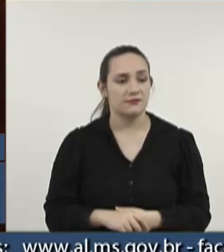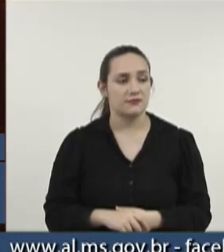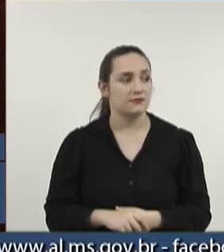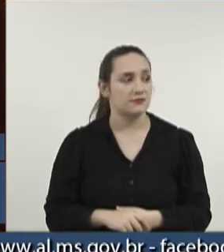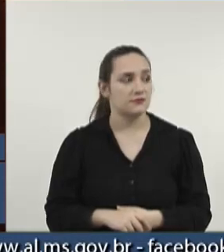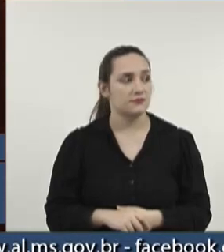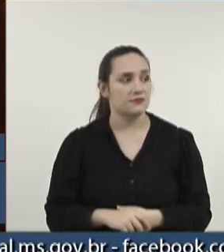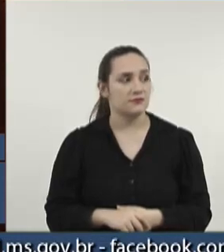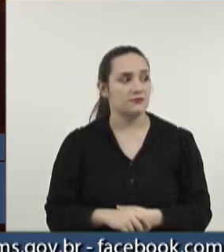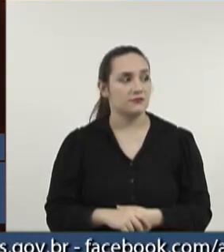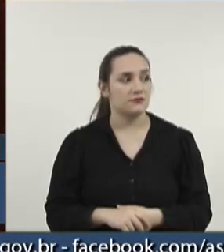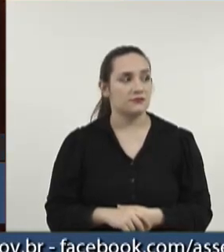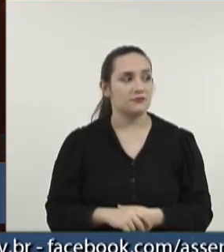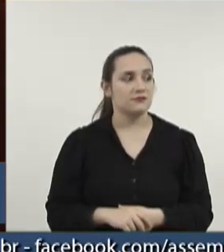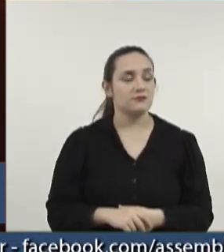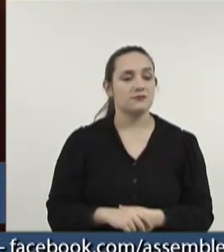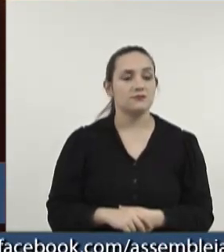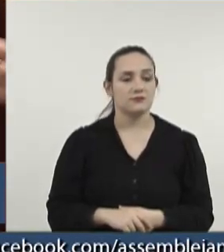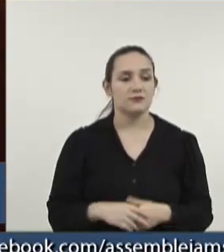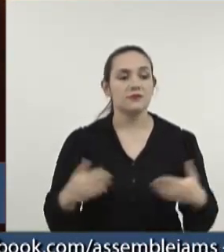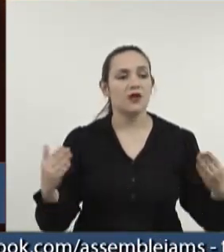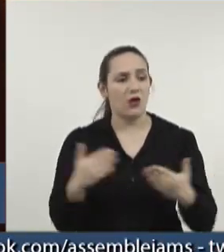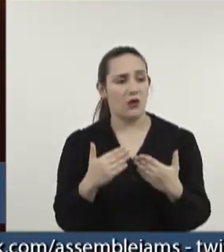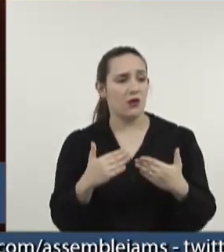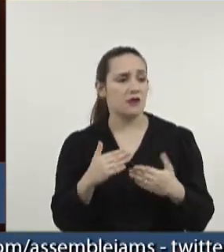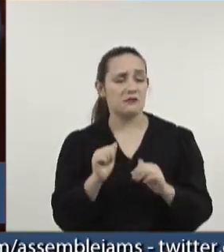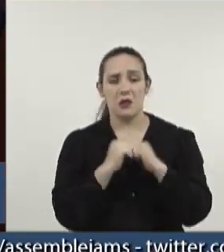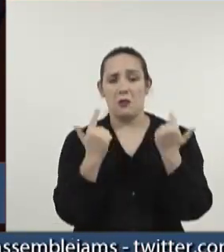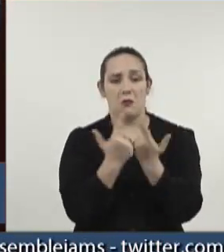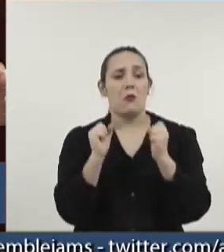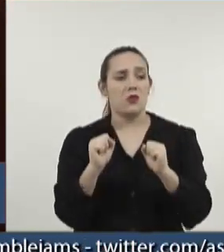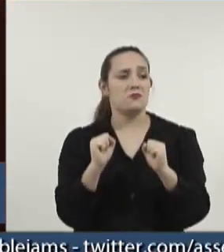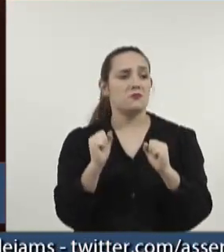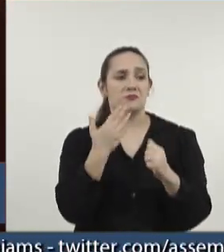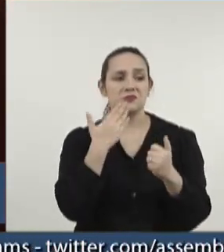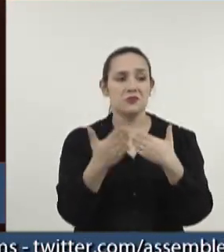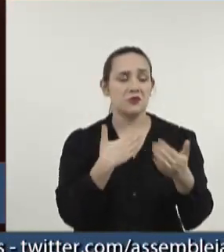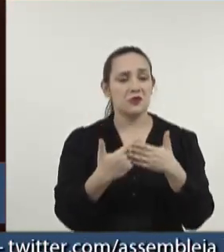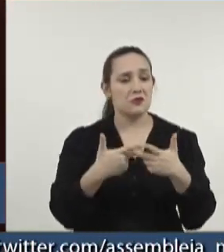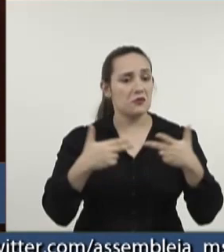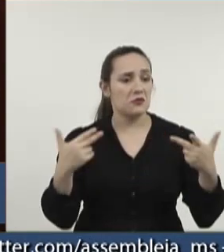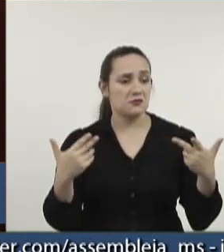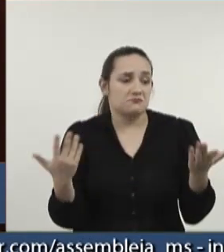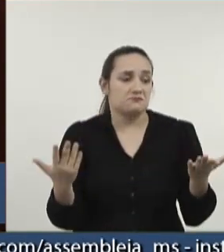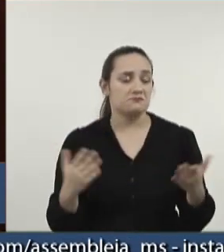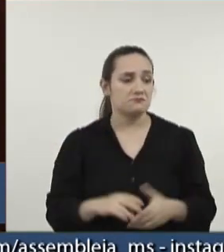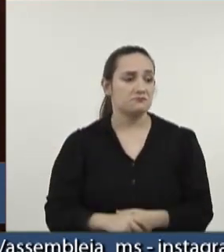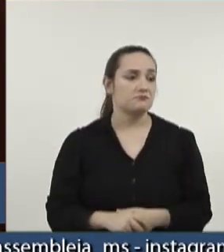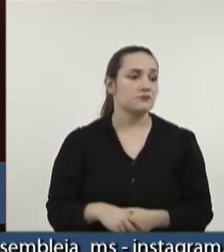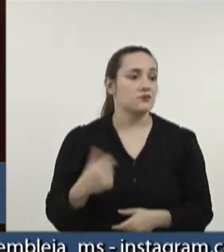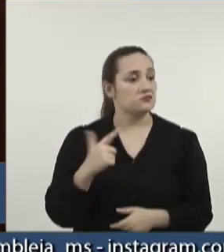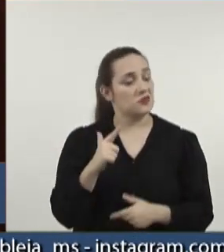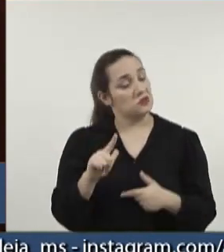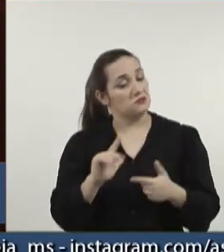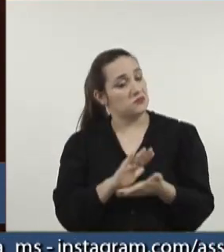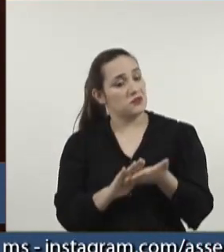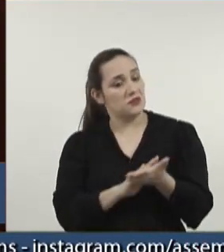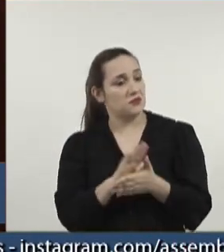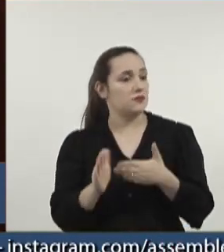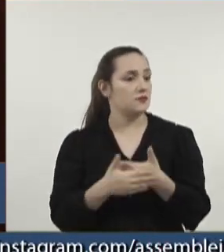transparência máxima, a Assembleia pode pedir o que quiser, inclusive pode abrir a CPI, eu não tenho nada a esconder, e